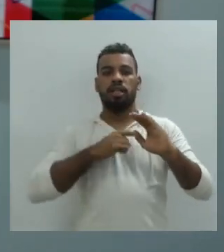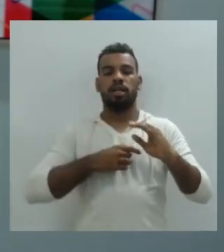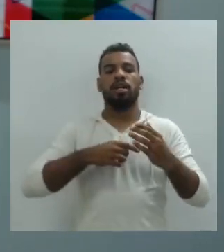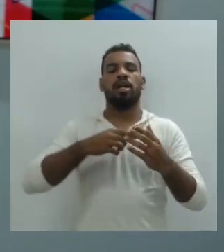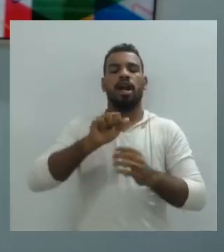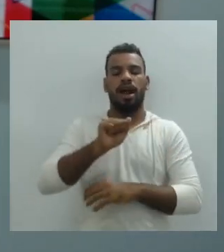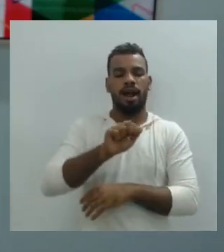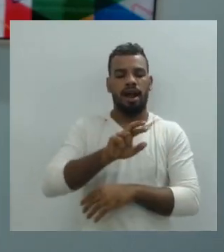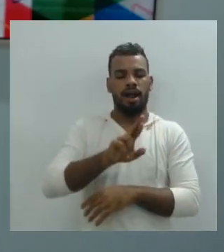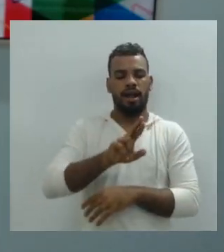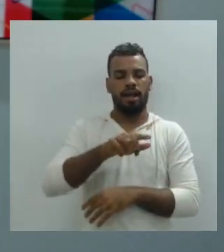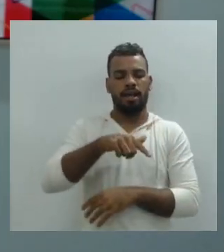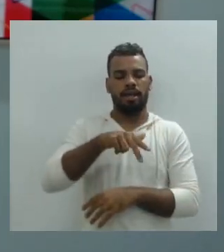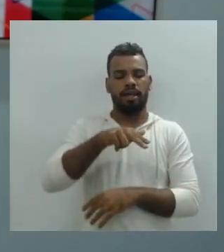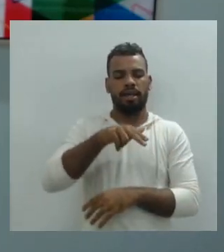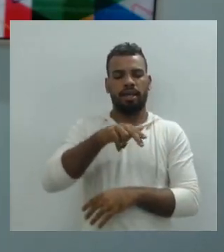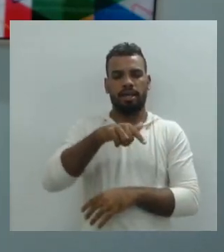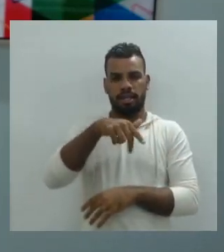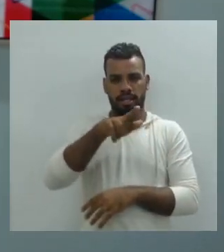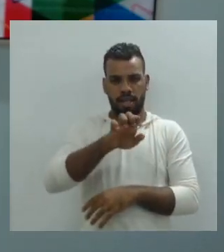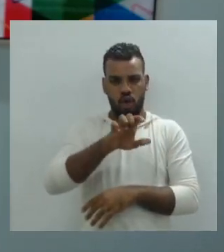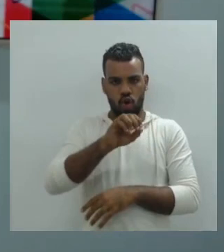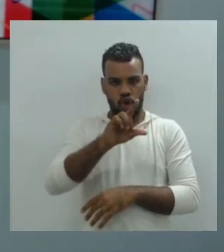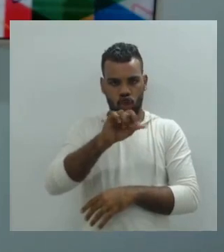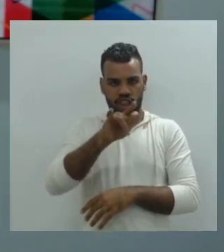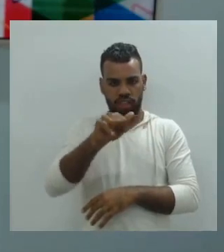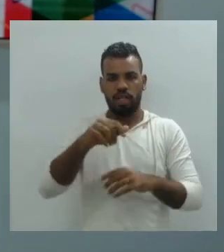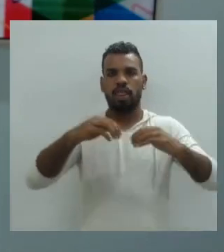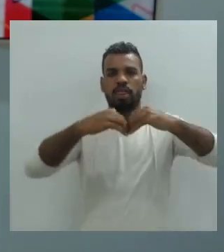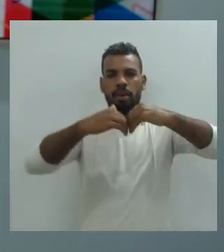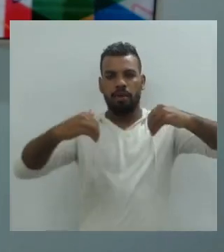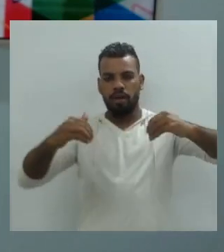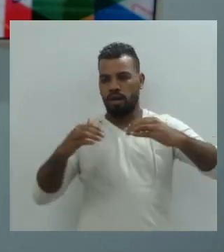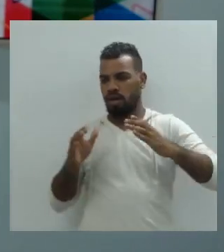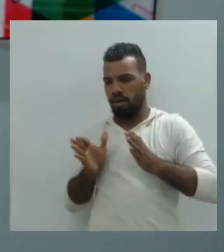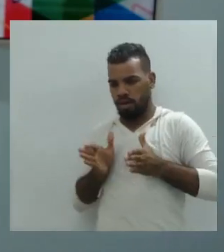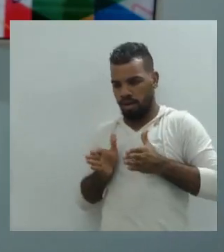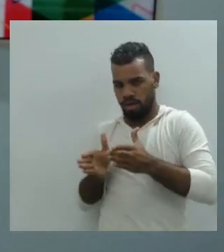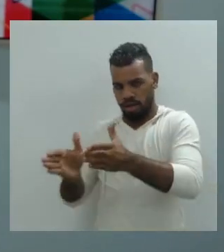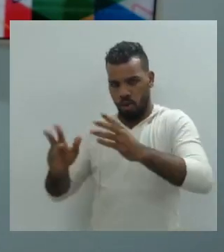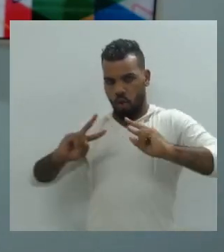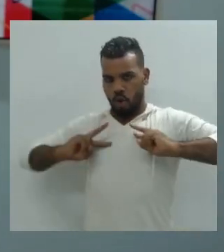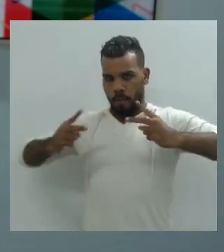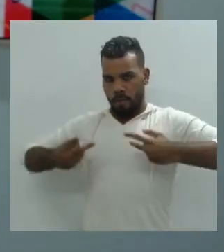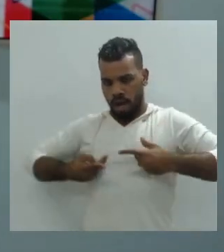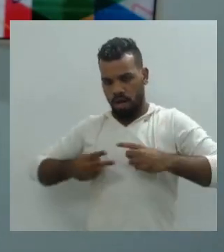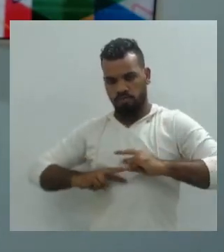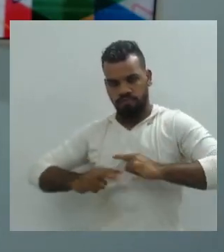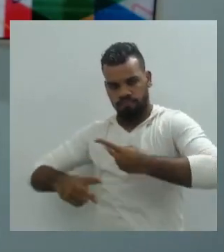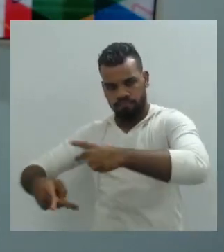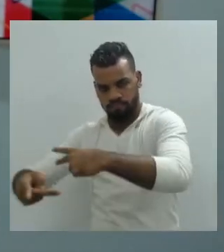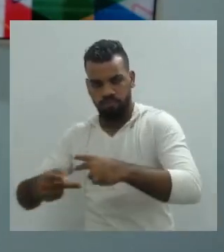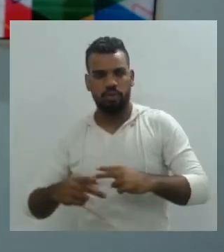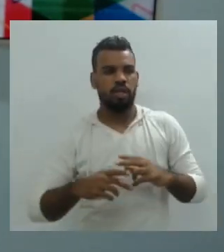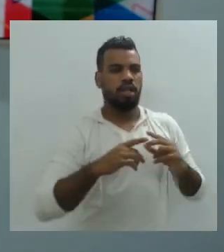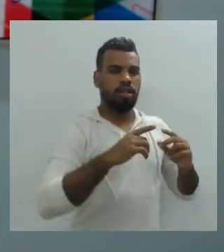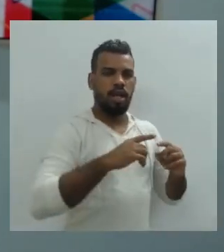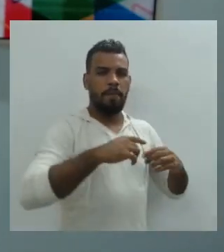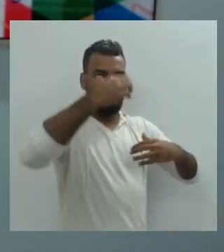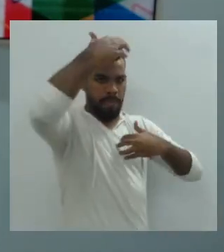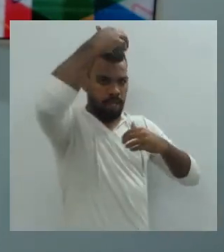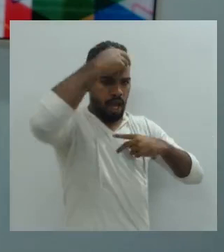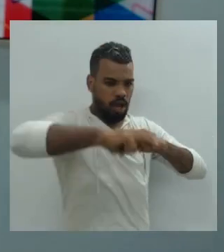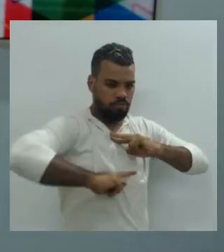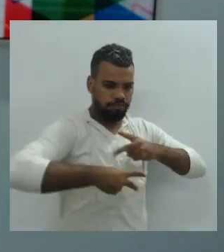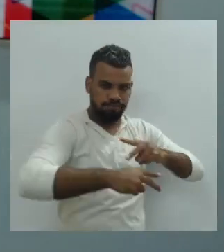arqueologia sugerem que a separação entre a linhagem dos seres humanos e a dos grandes primatas, dos